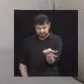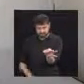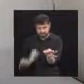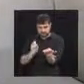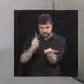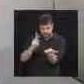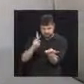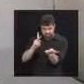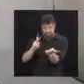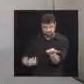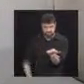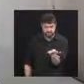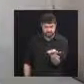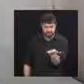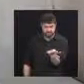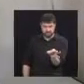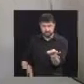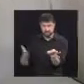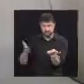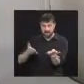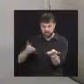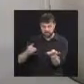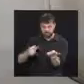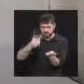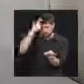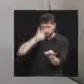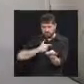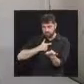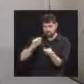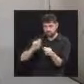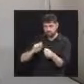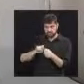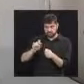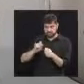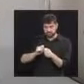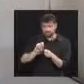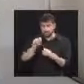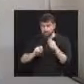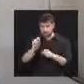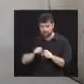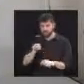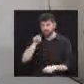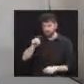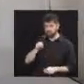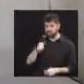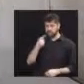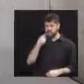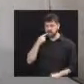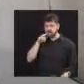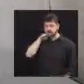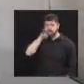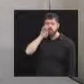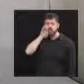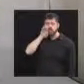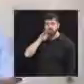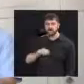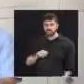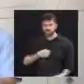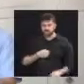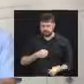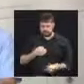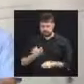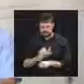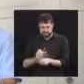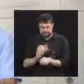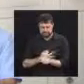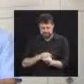Certo? Isso. Eu vou tentar abrir você com a língua no céu da boca. E eu vou tentar abrir, você vai tentar lutar para